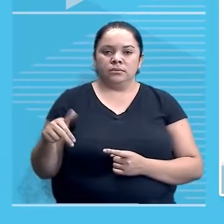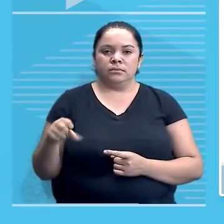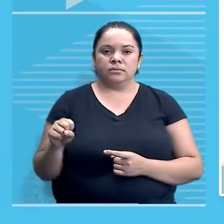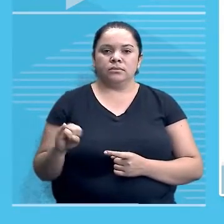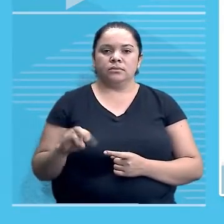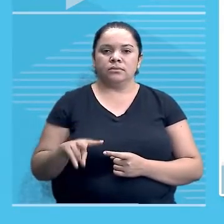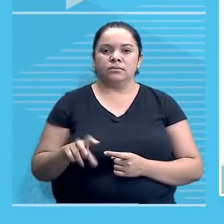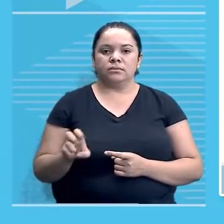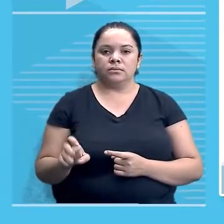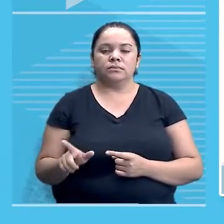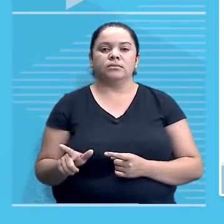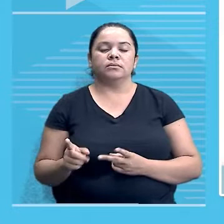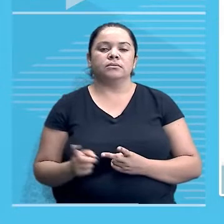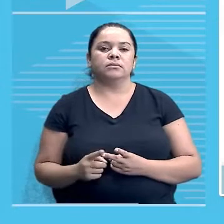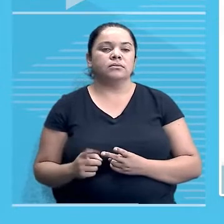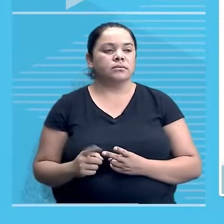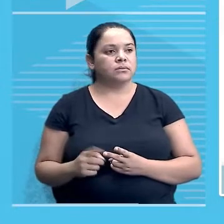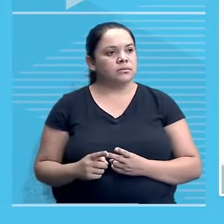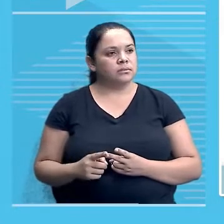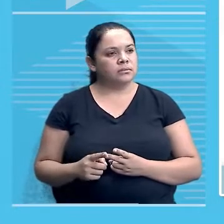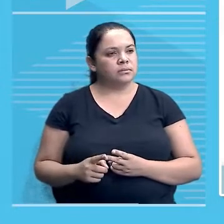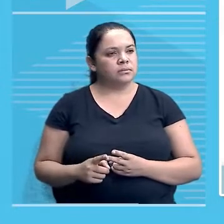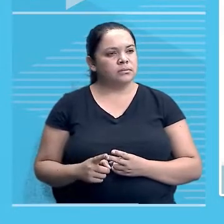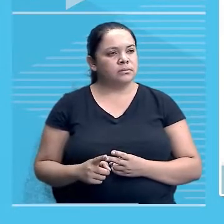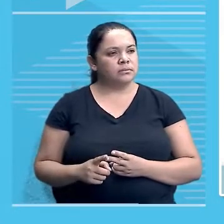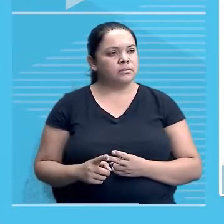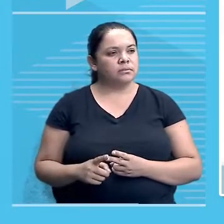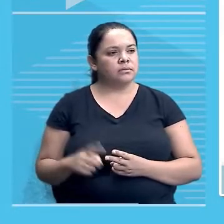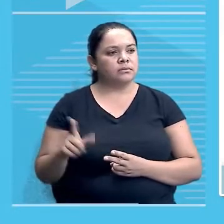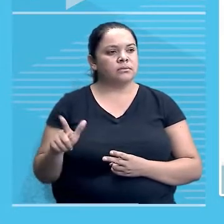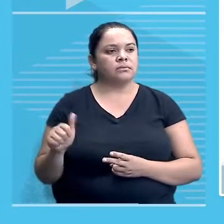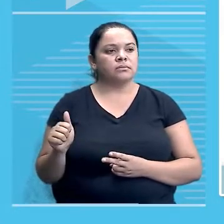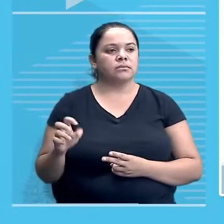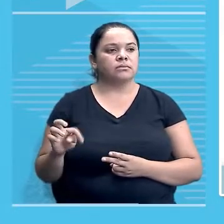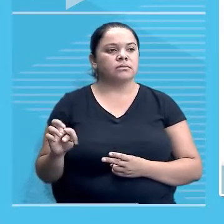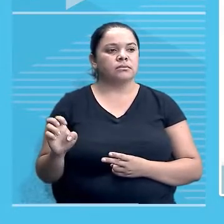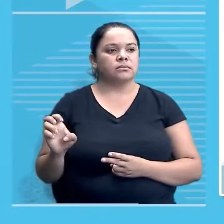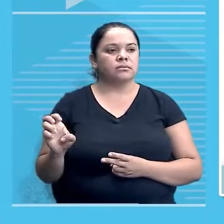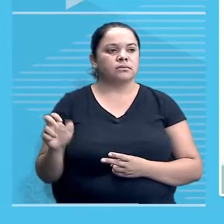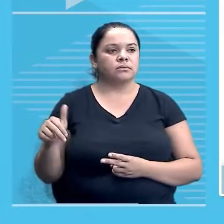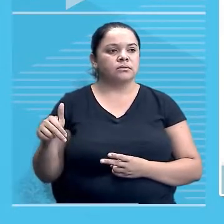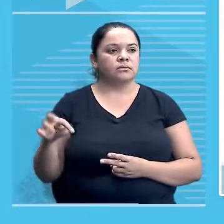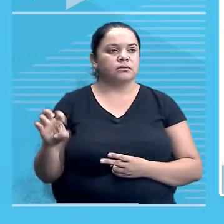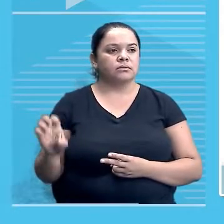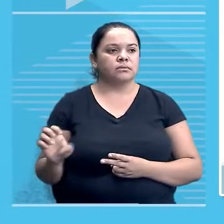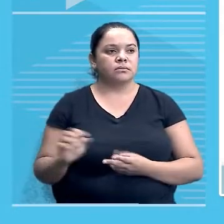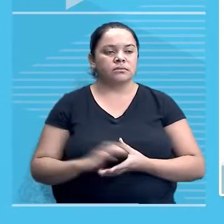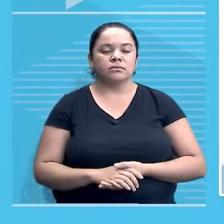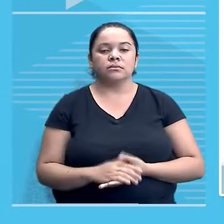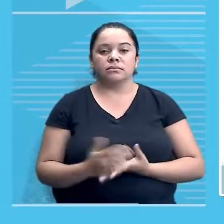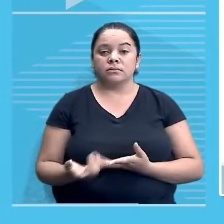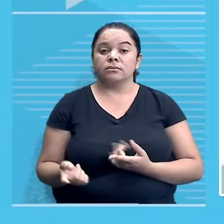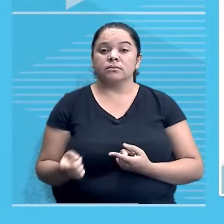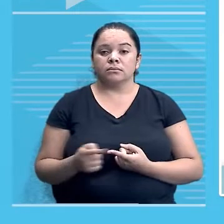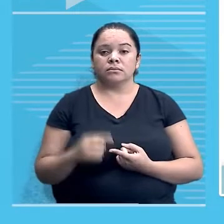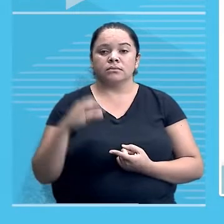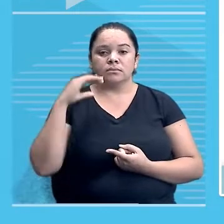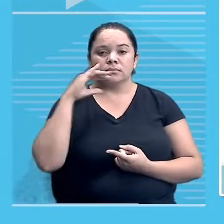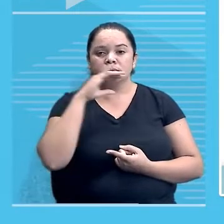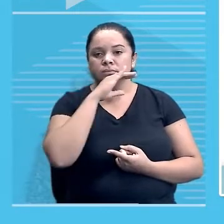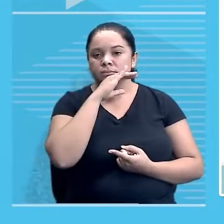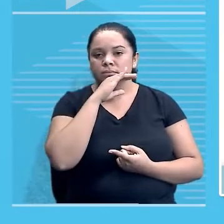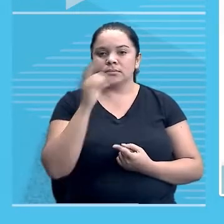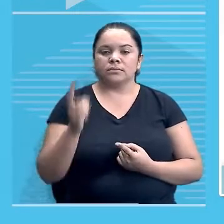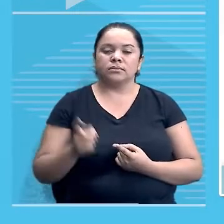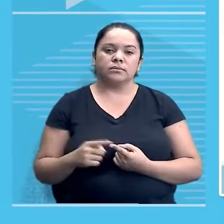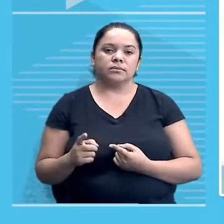e nós vamos ter também o calor do tipo latente. O sensível, ele